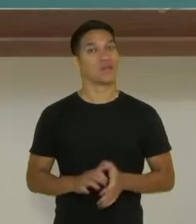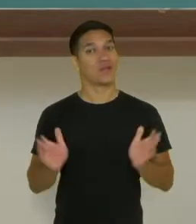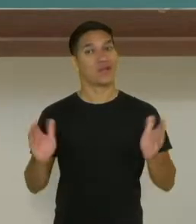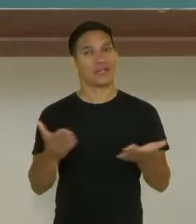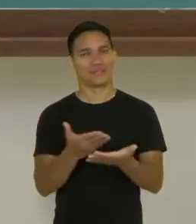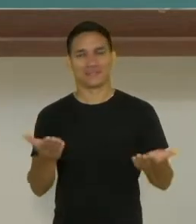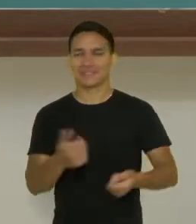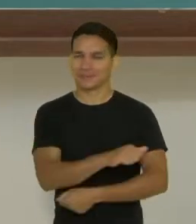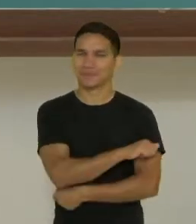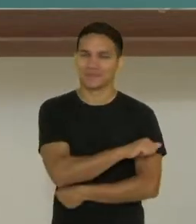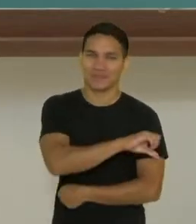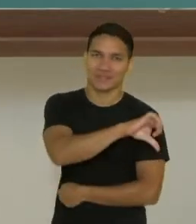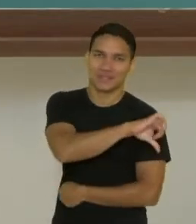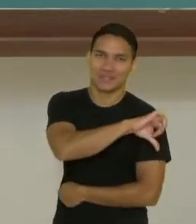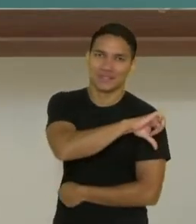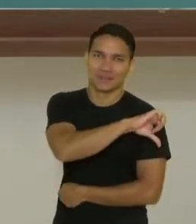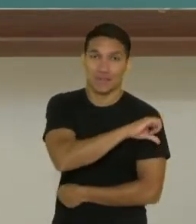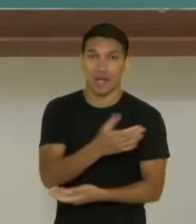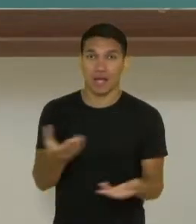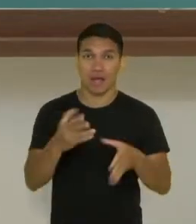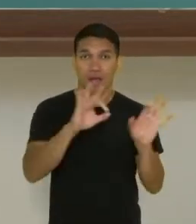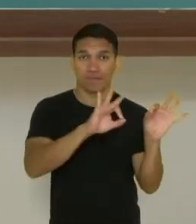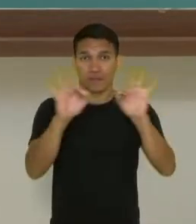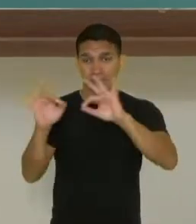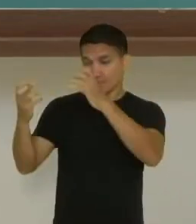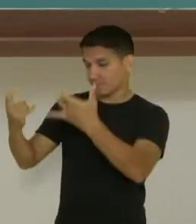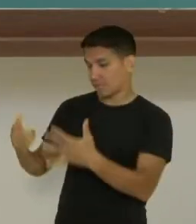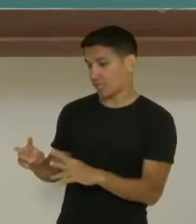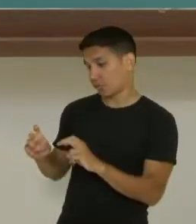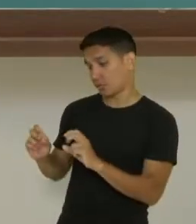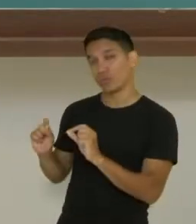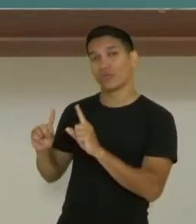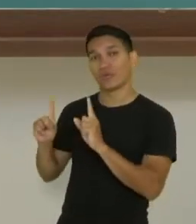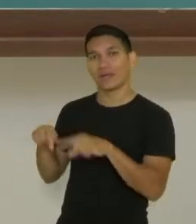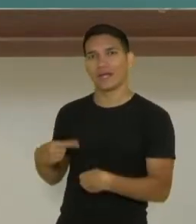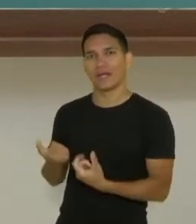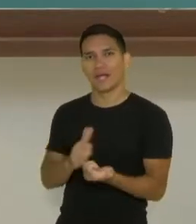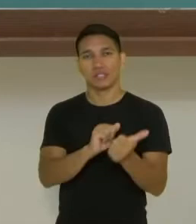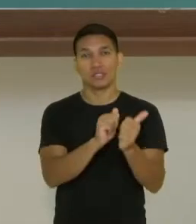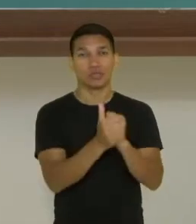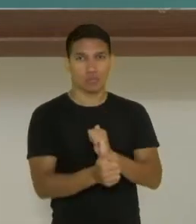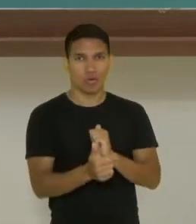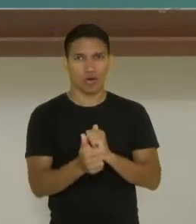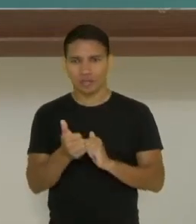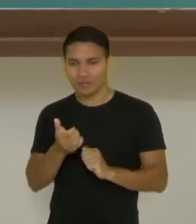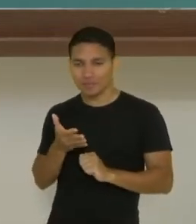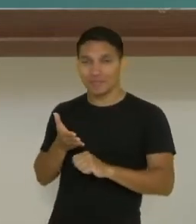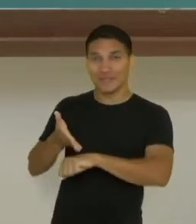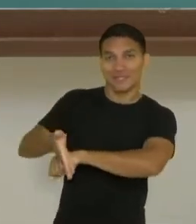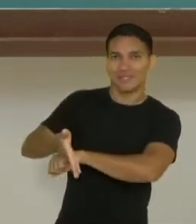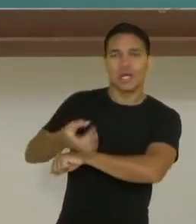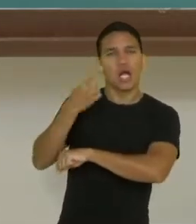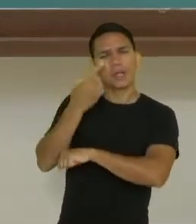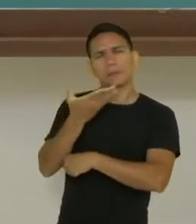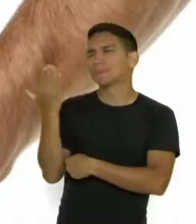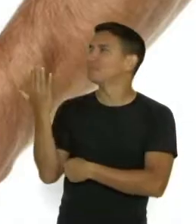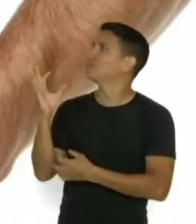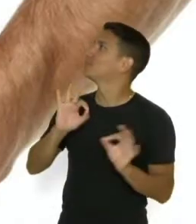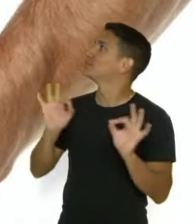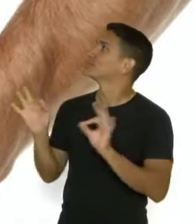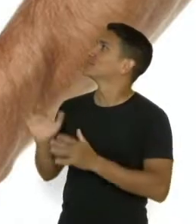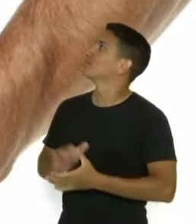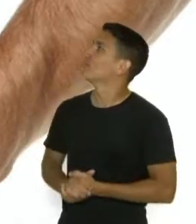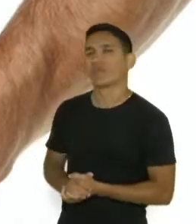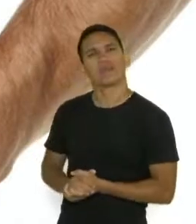Olá estudante do novo nesse vídeo nós vamos falar sobre esportes de invasão me acompanha no slide